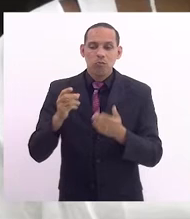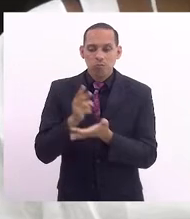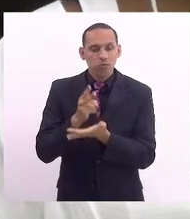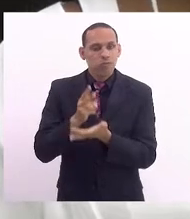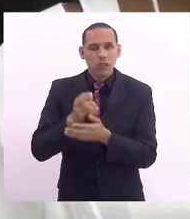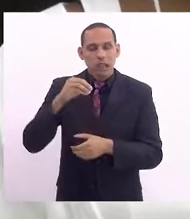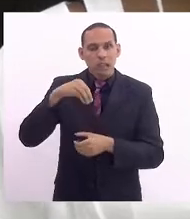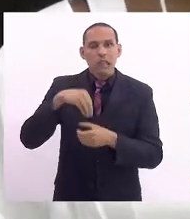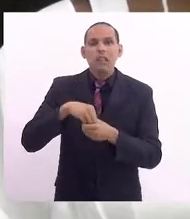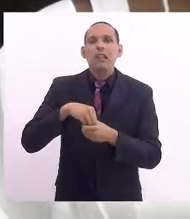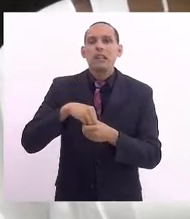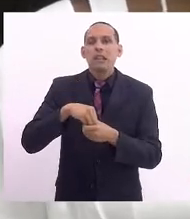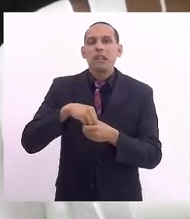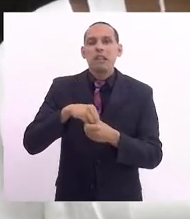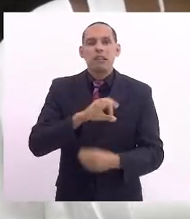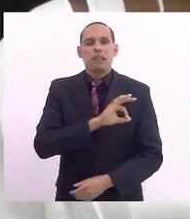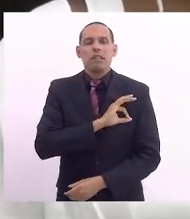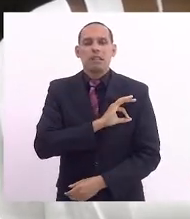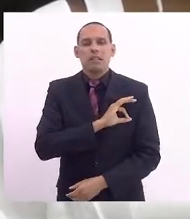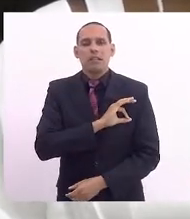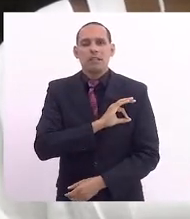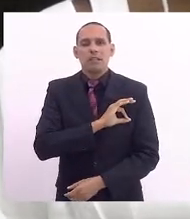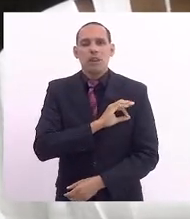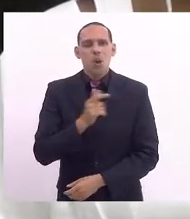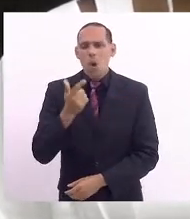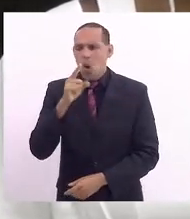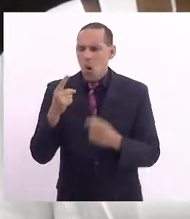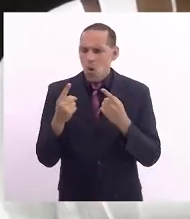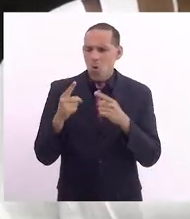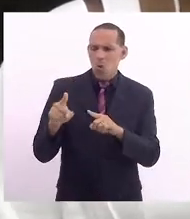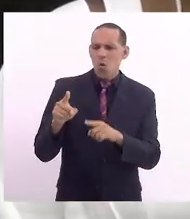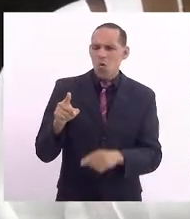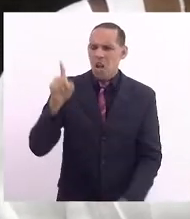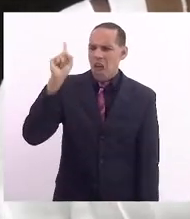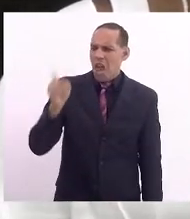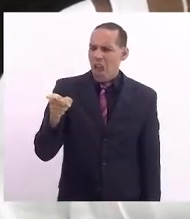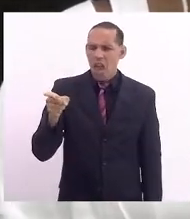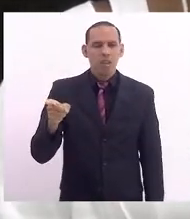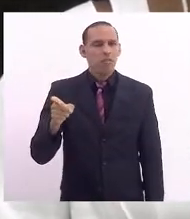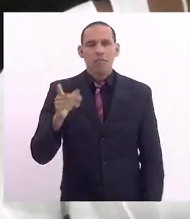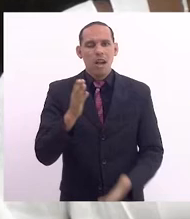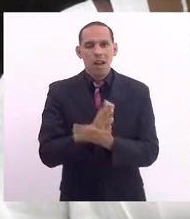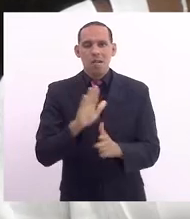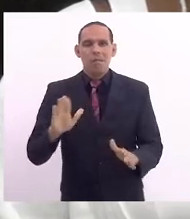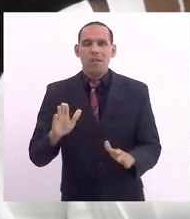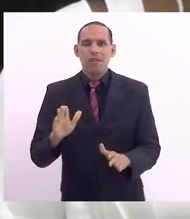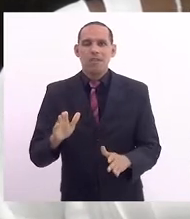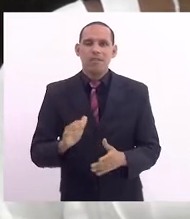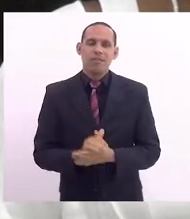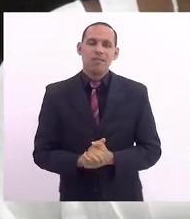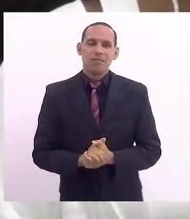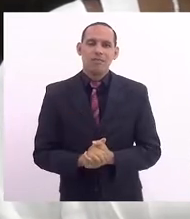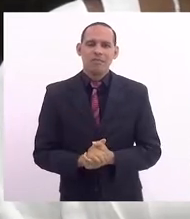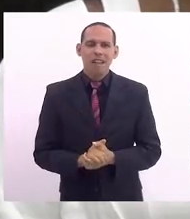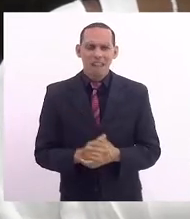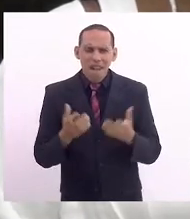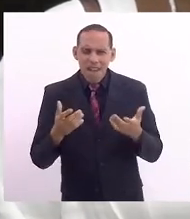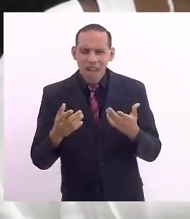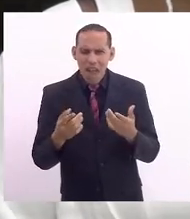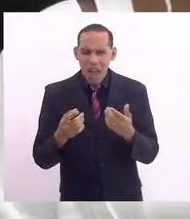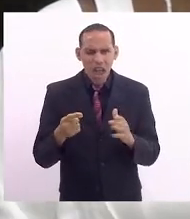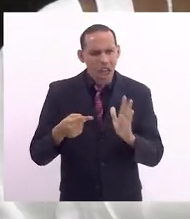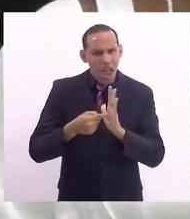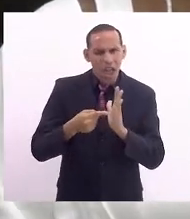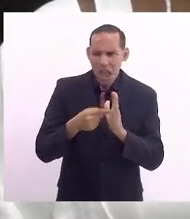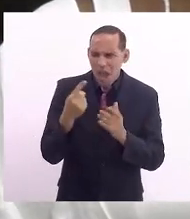essas fotos que estão lá, para ninguém mais acusar, botar dedinho. E calei mude um pouquinho, quem é botar o dedinho para